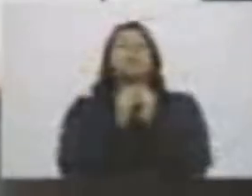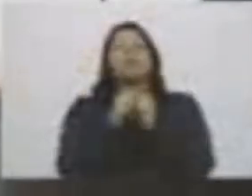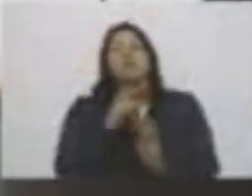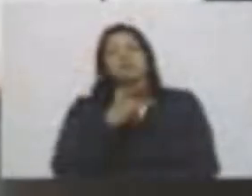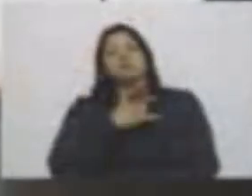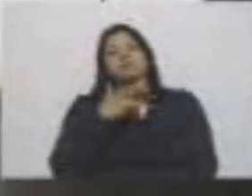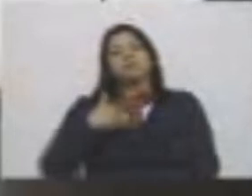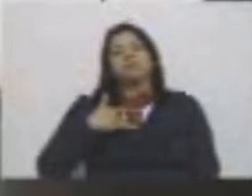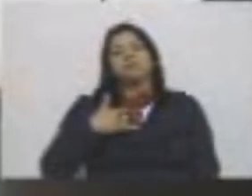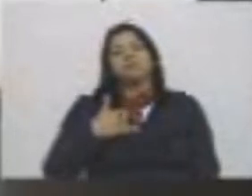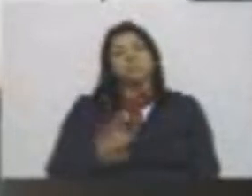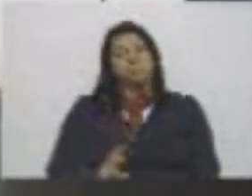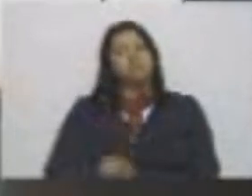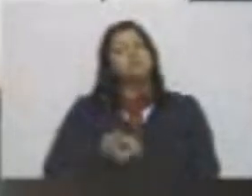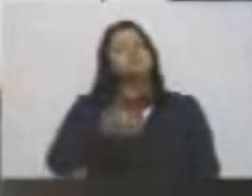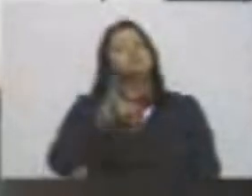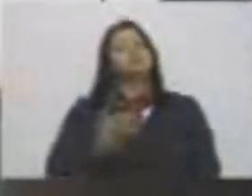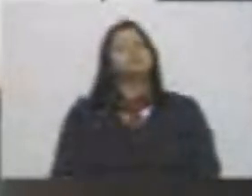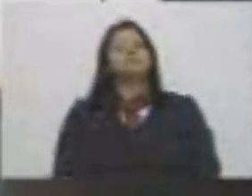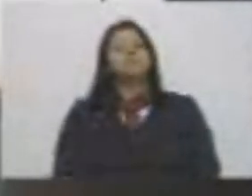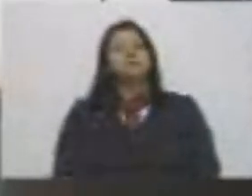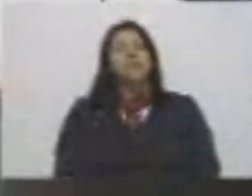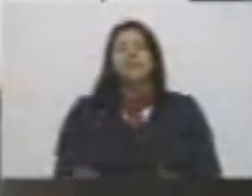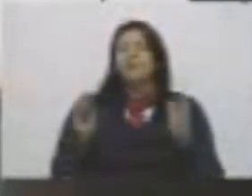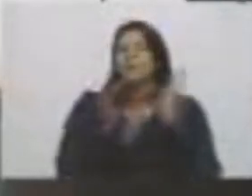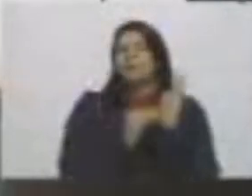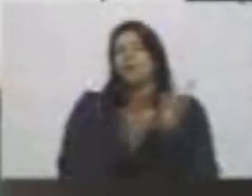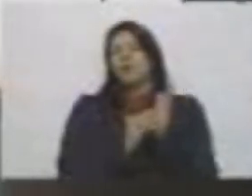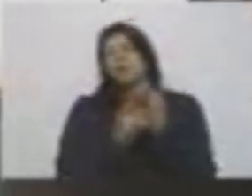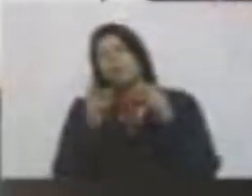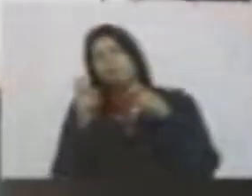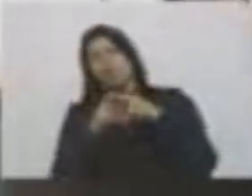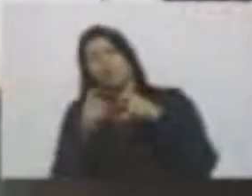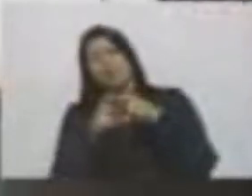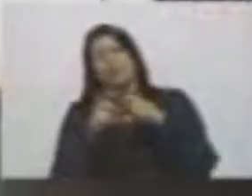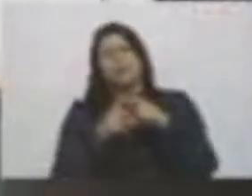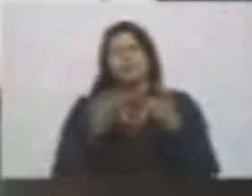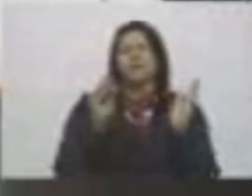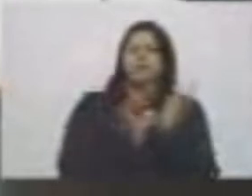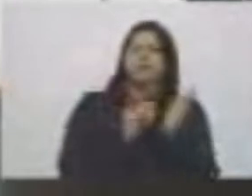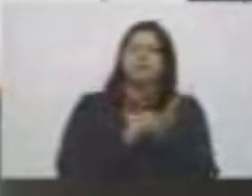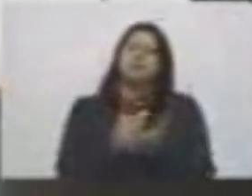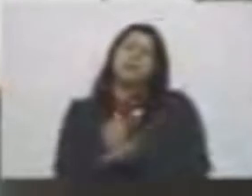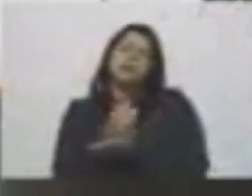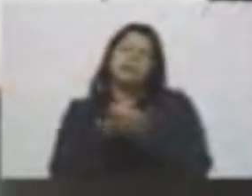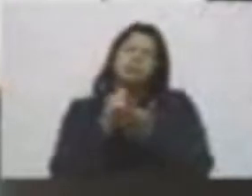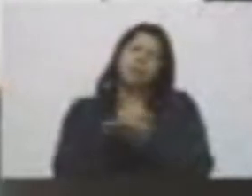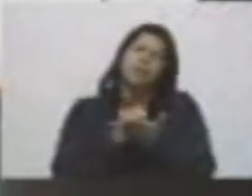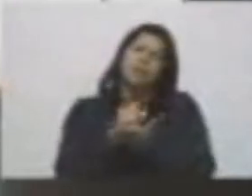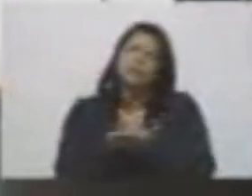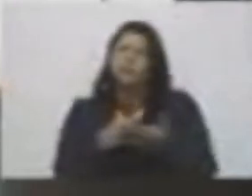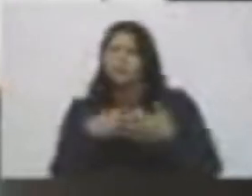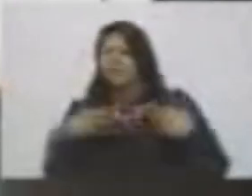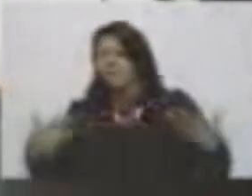inúmeros exemplos aí de falta de médico, de falta de remédio, de consultas